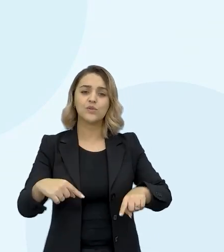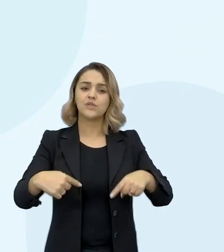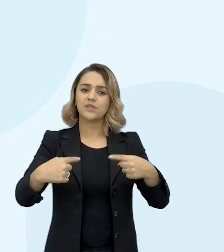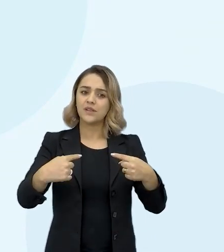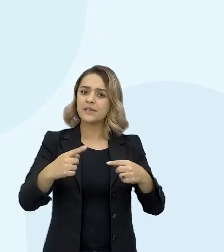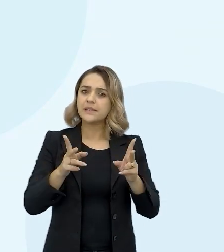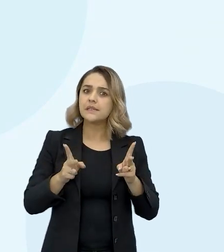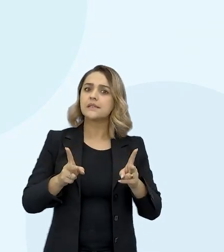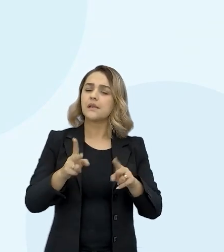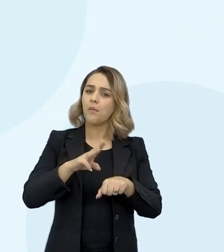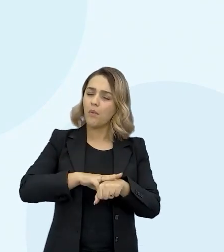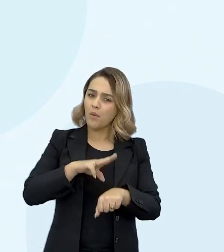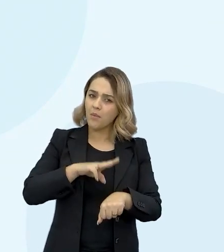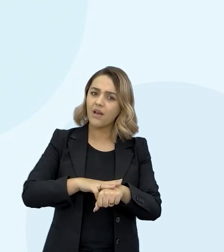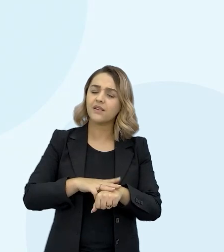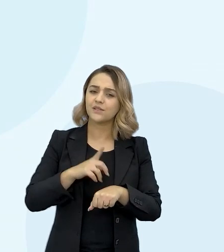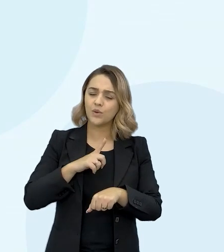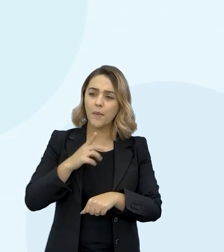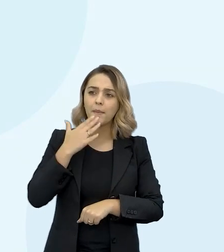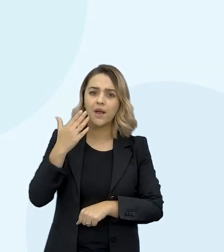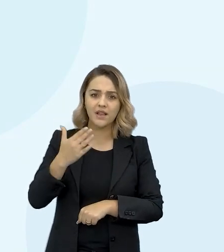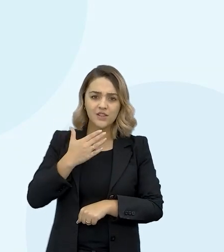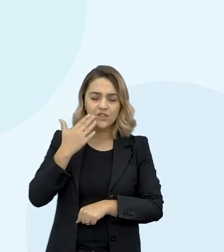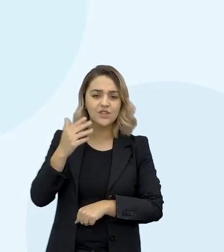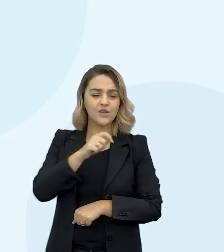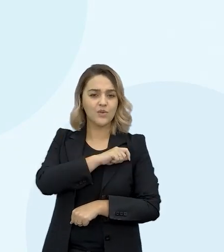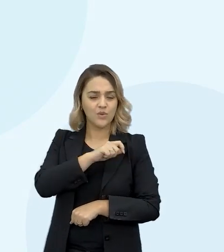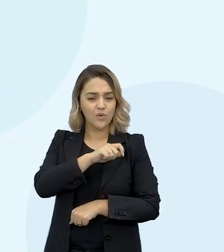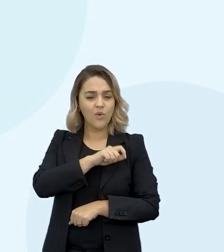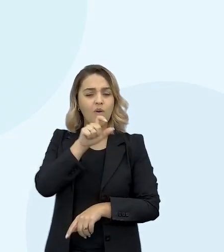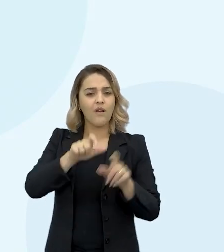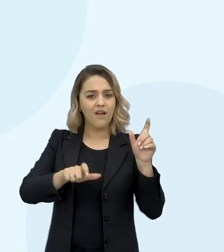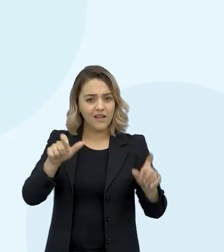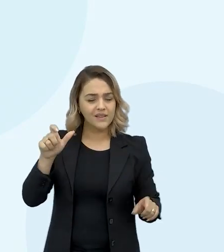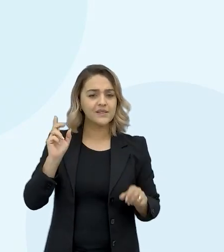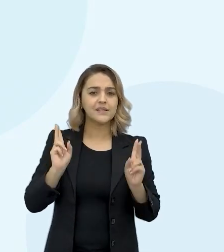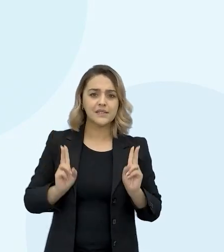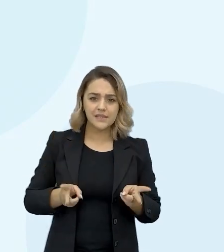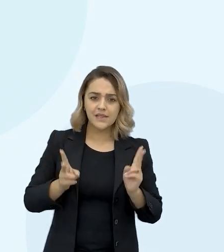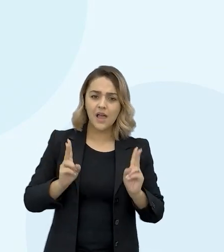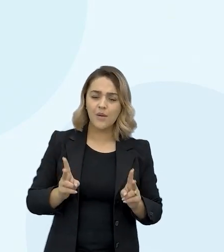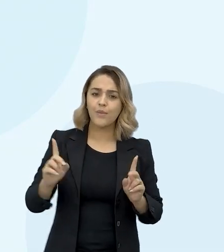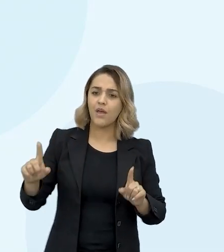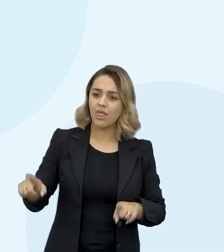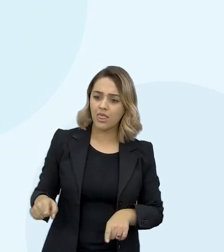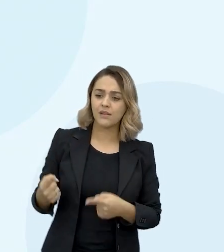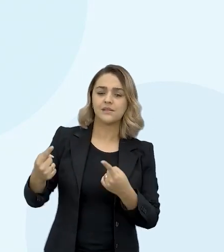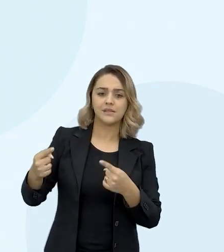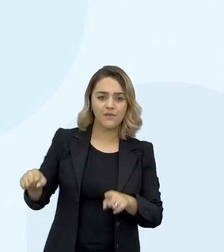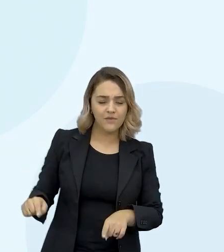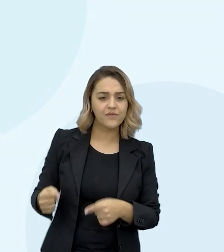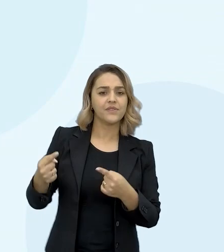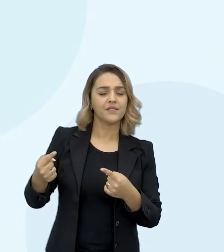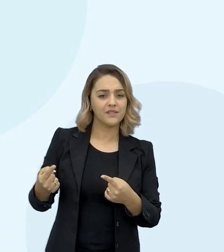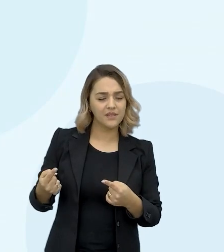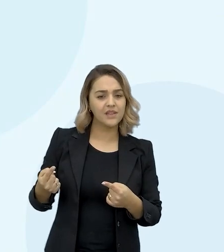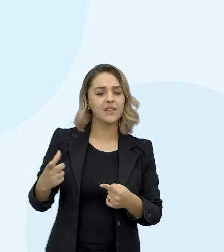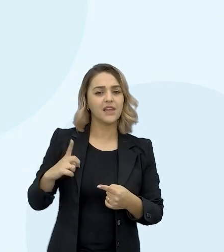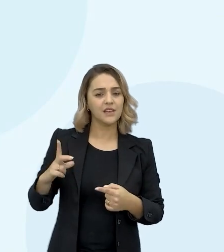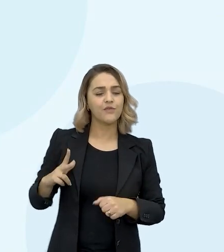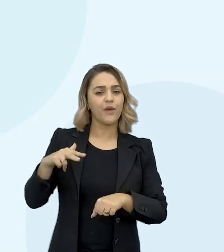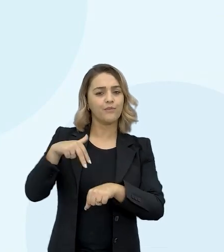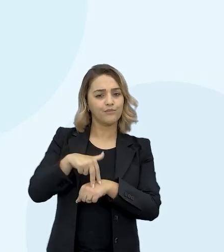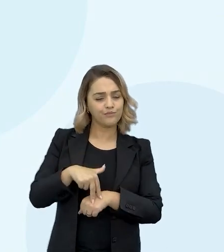todo momento requerido para o estudante. Ele todo momento é desafiado e gerando protagonismo. Então, eles têm